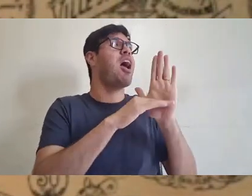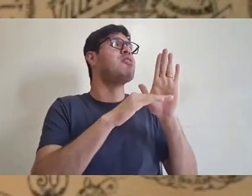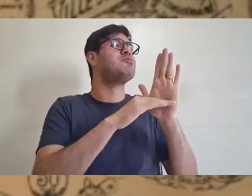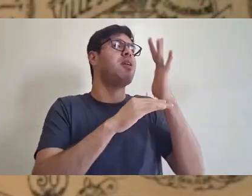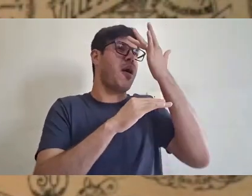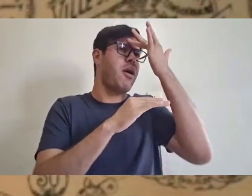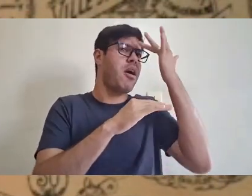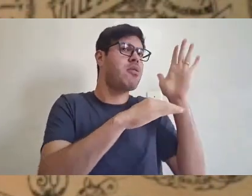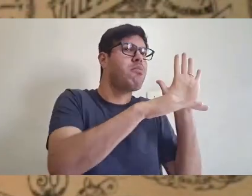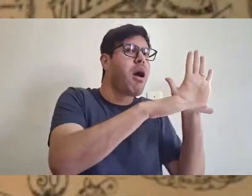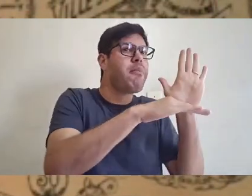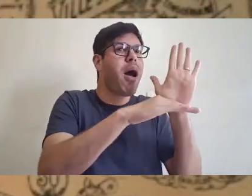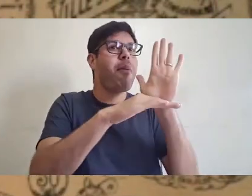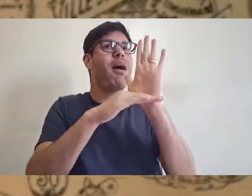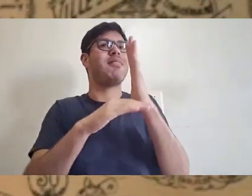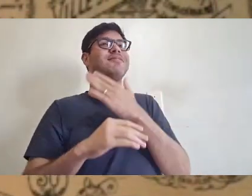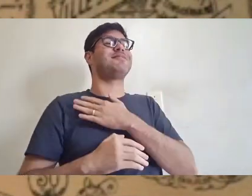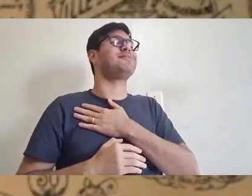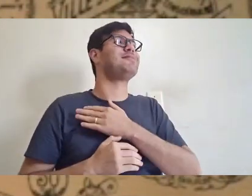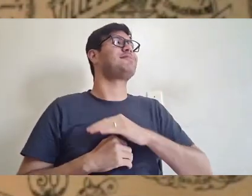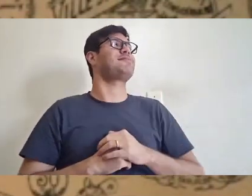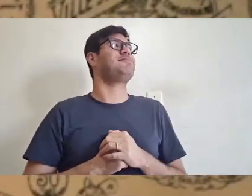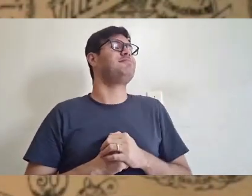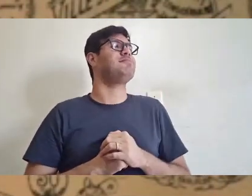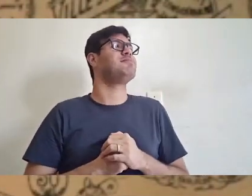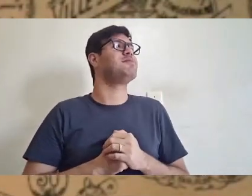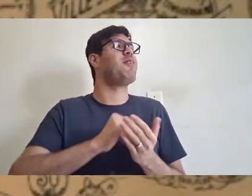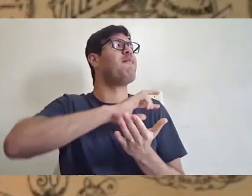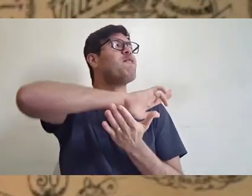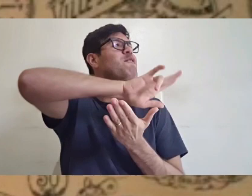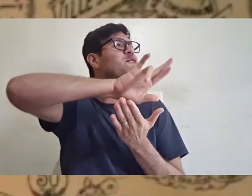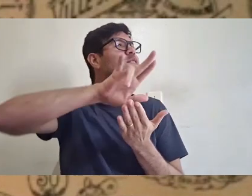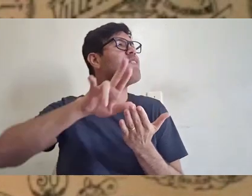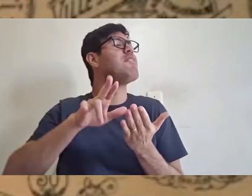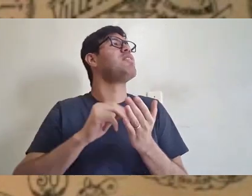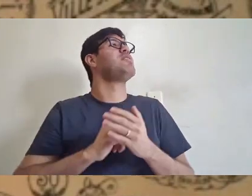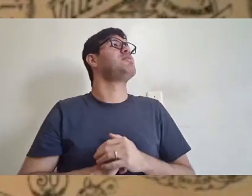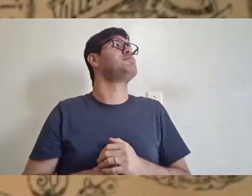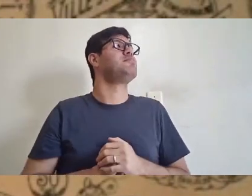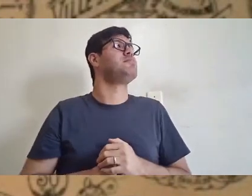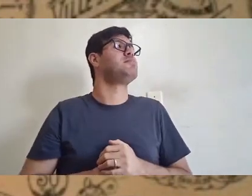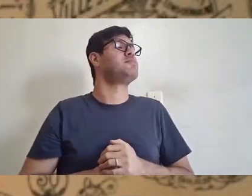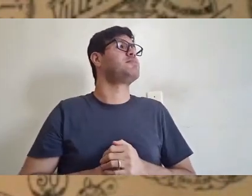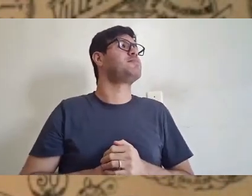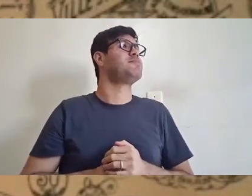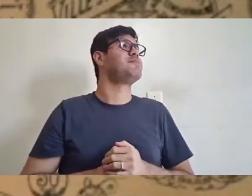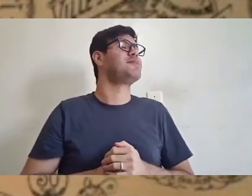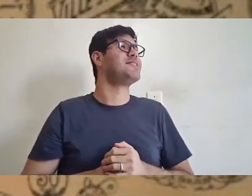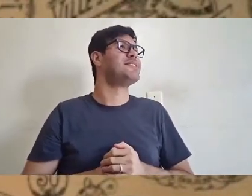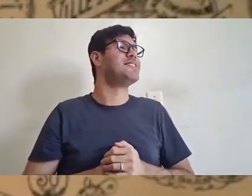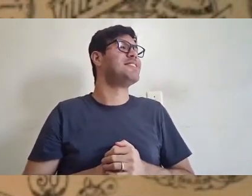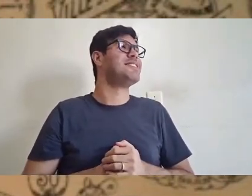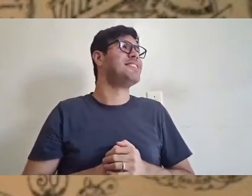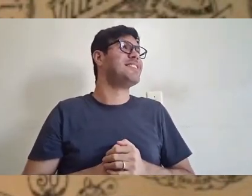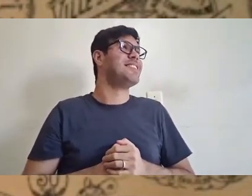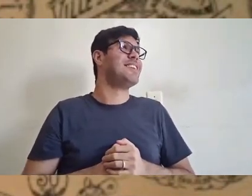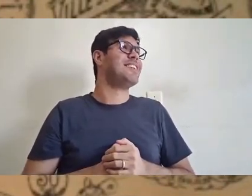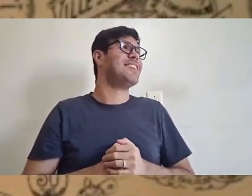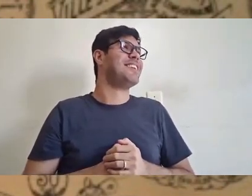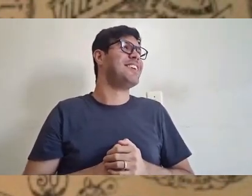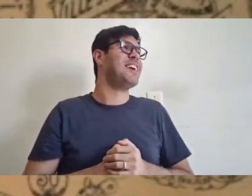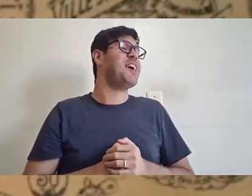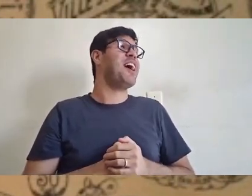precisam de ajuda, em todos os sentidos. Eu passei a ser Pedrão depois que surgiu o